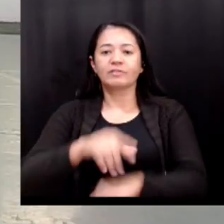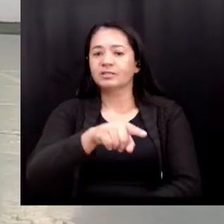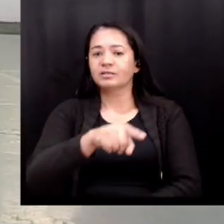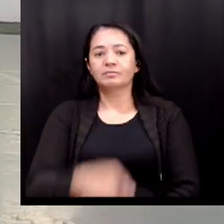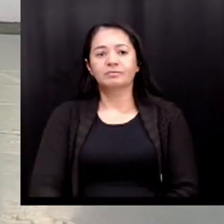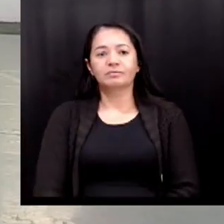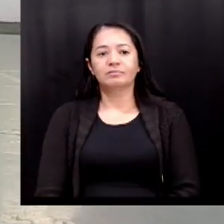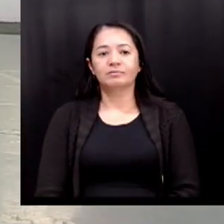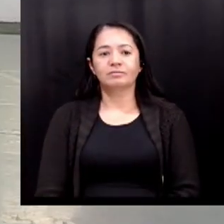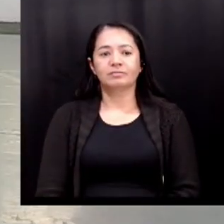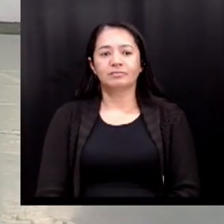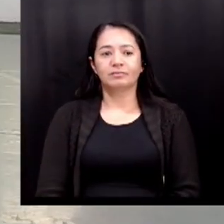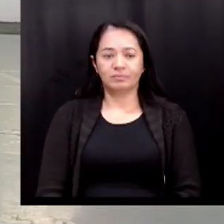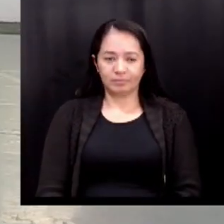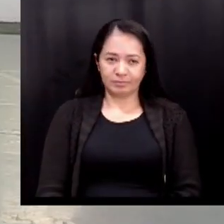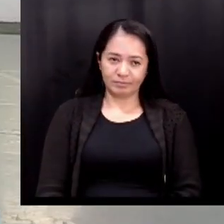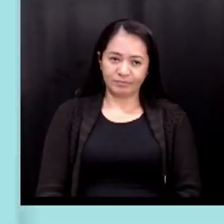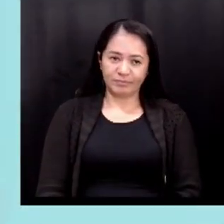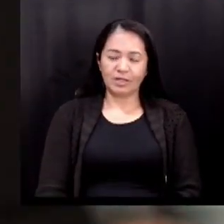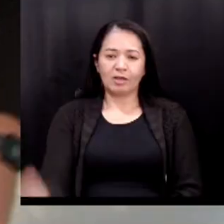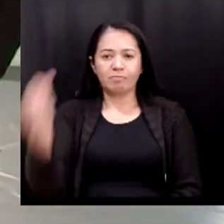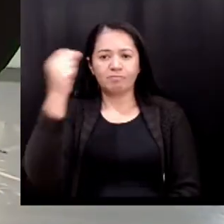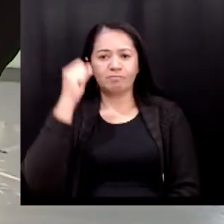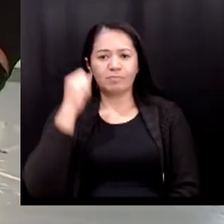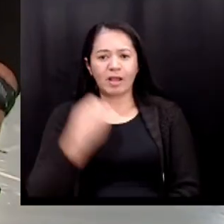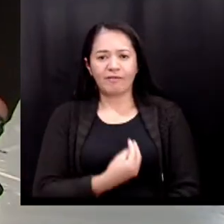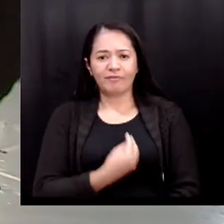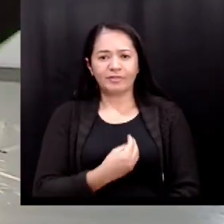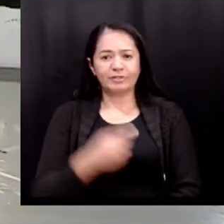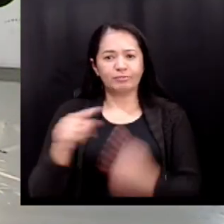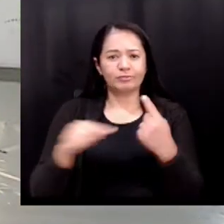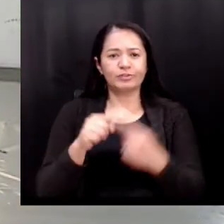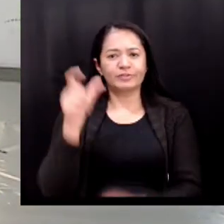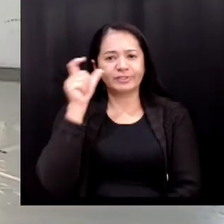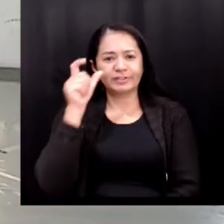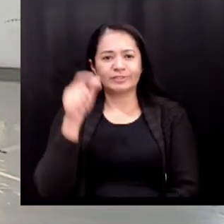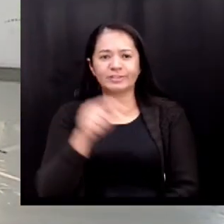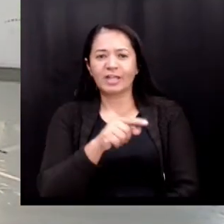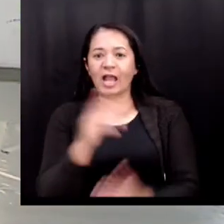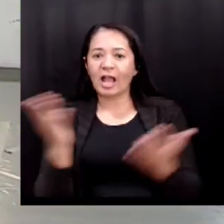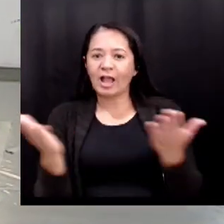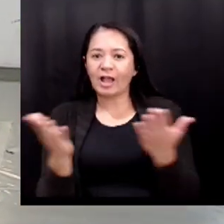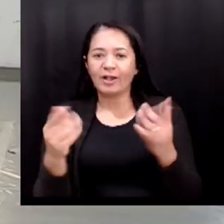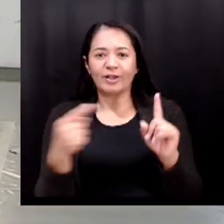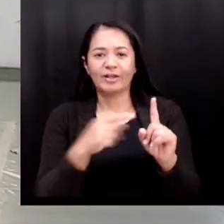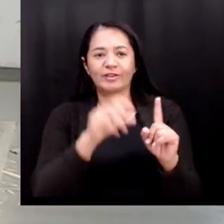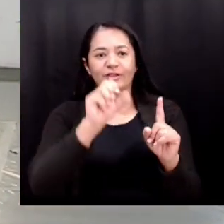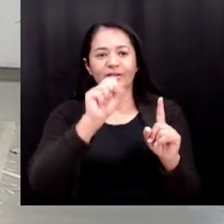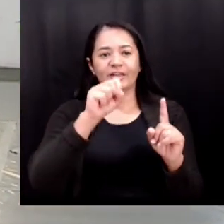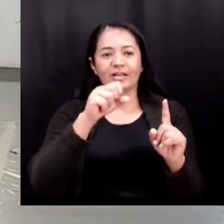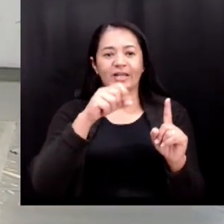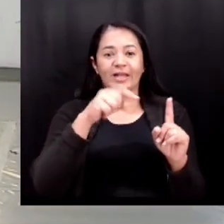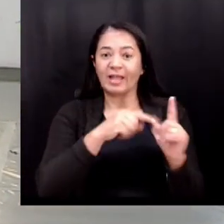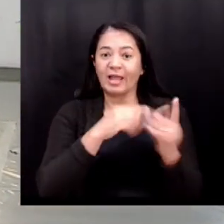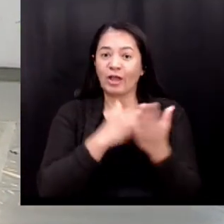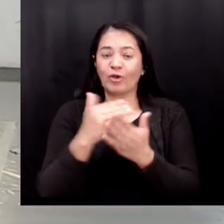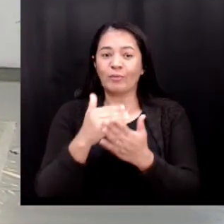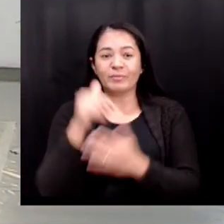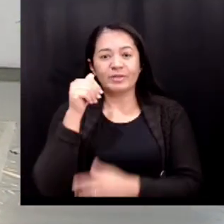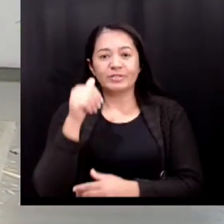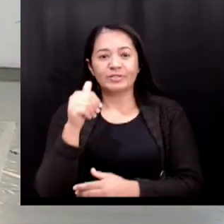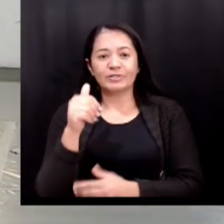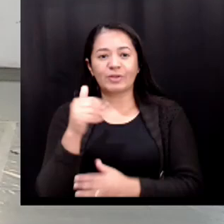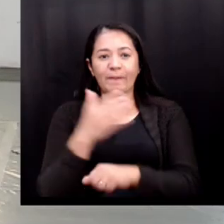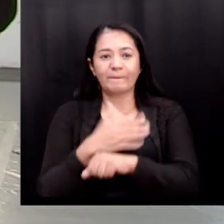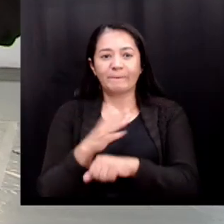ela dá uma perspectiva de vida muito interessante. Galera, agora eu tô aqui com a senpai Ana, ela que começou a praticar o ninjutsu graças a